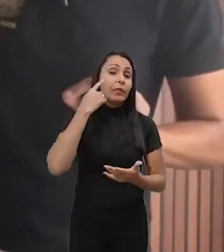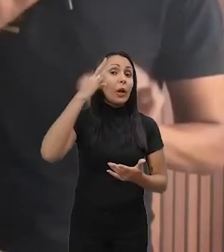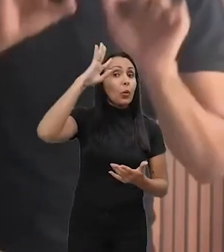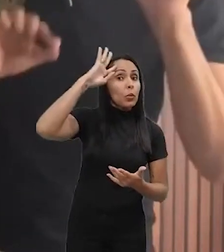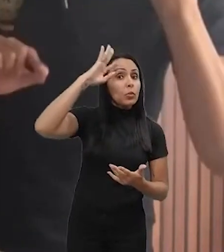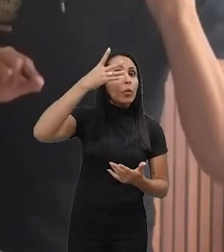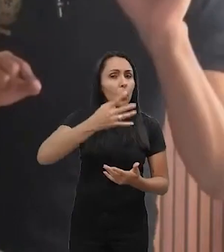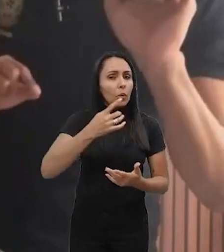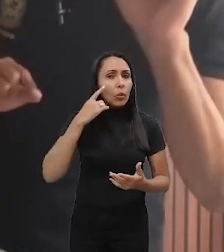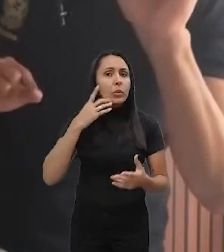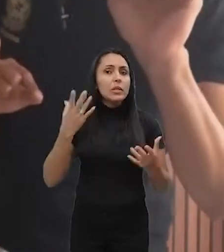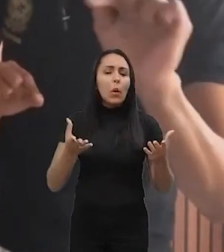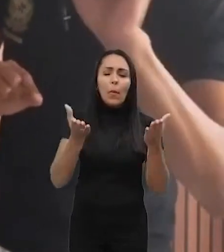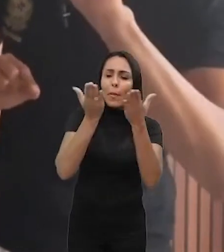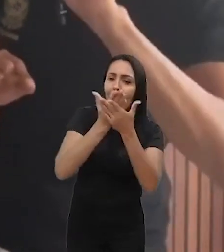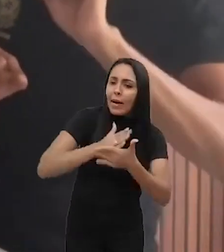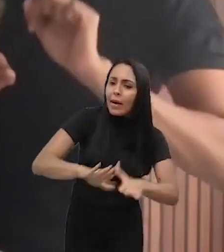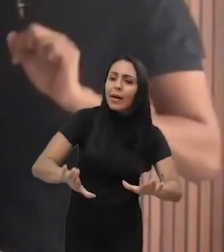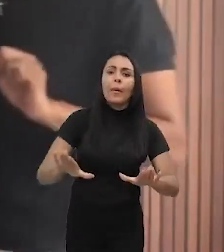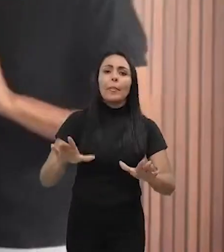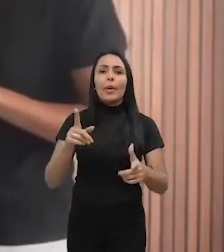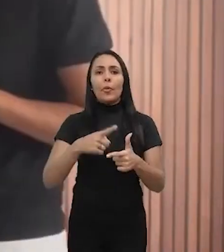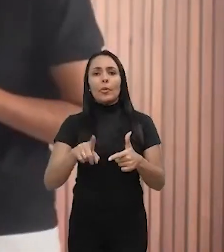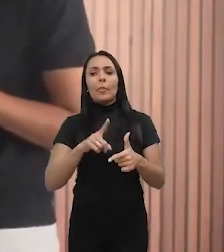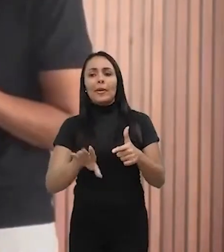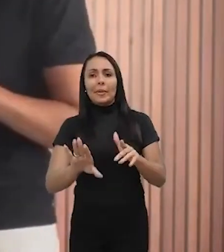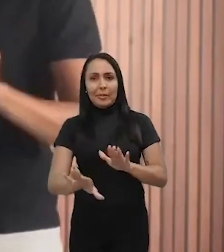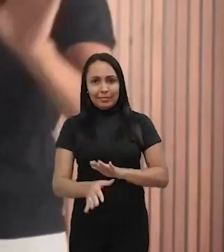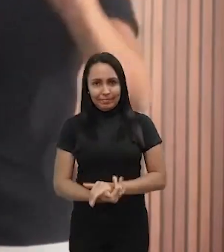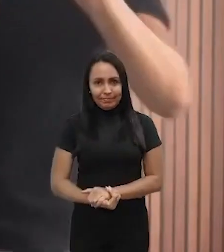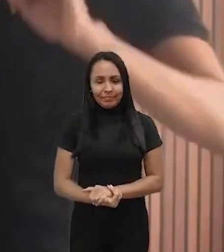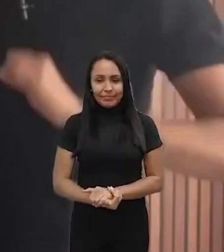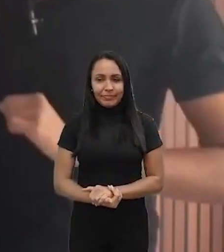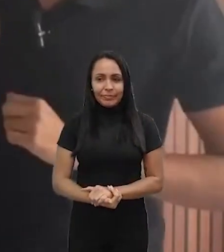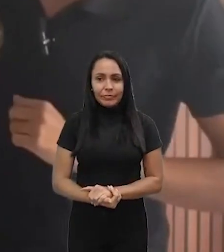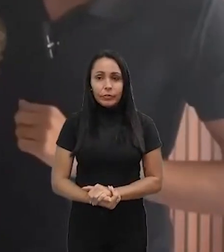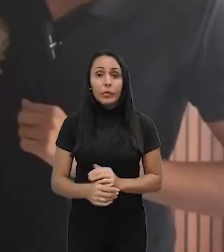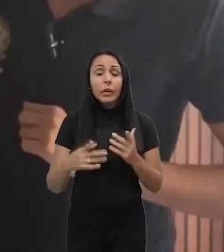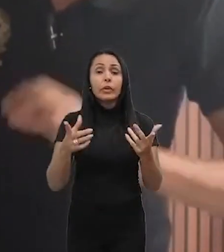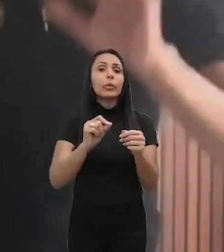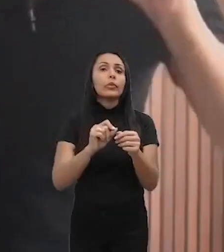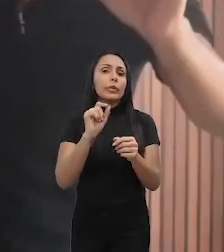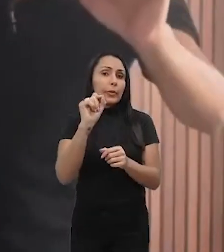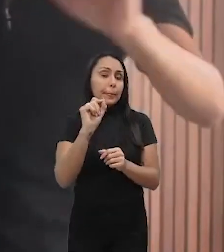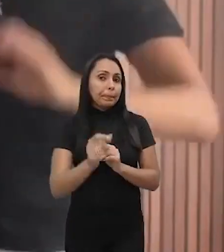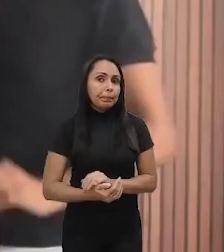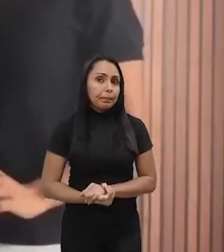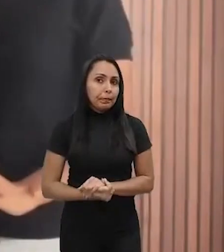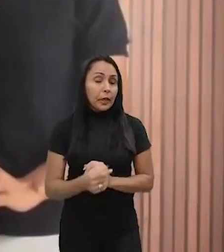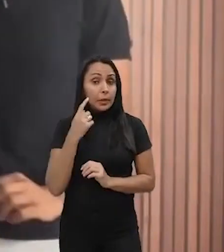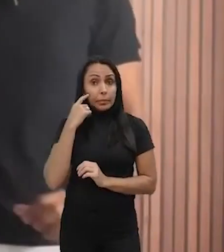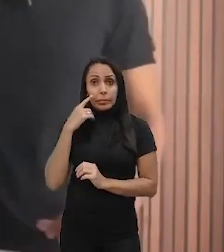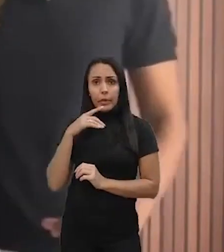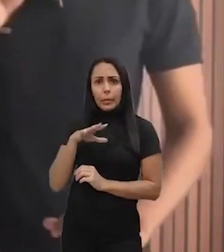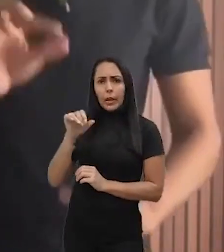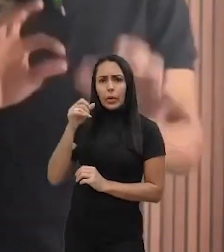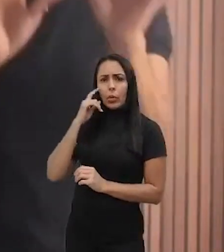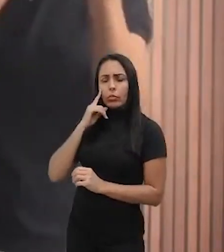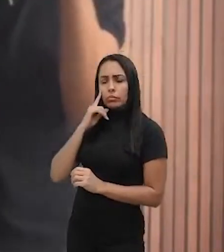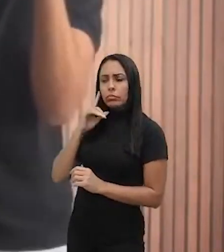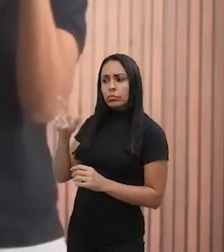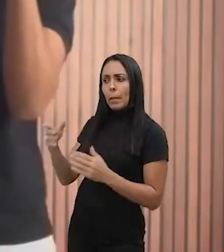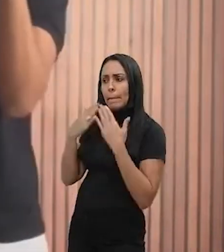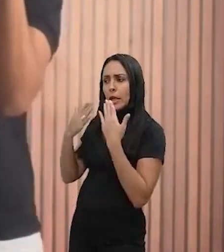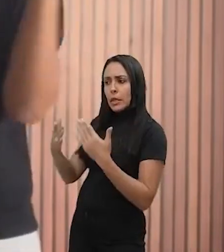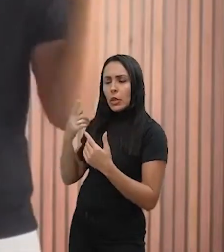para sanar aquele defeito que está acontecendo ali. Não é assim? Então foi o que ele fez. Ele pegou, cobrou a